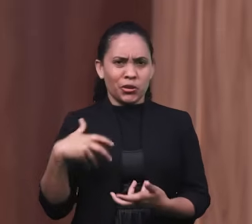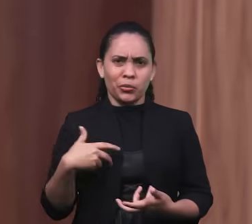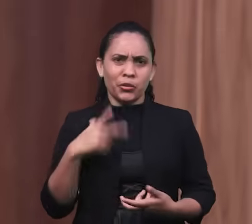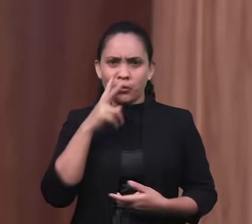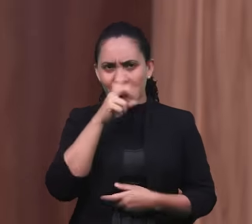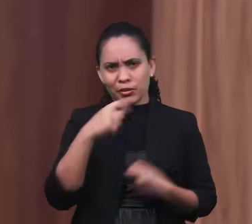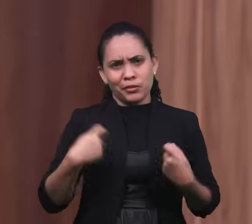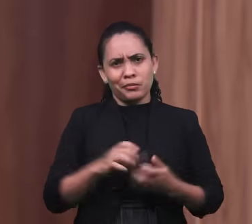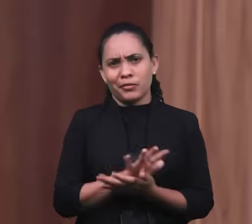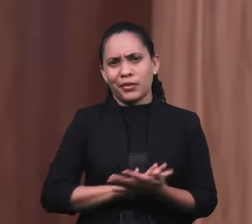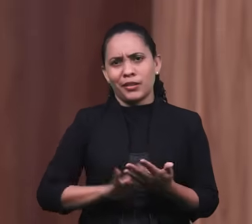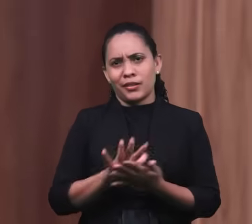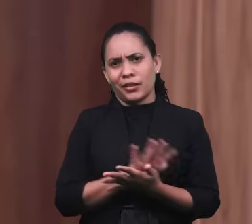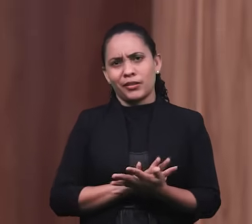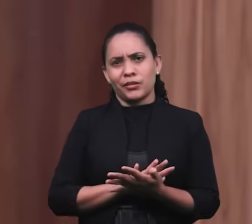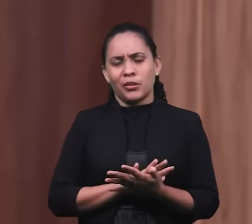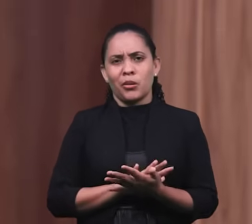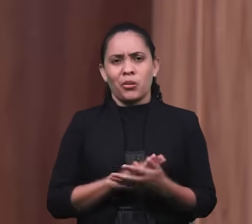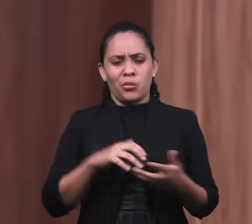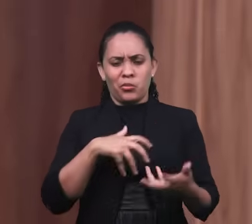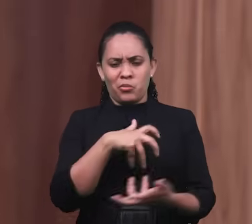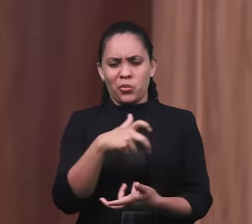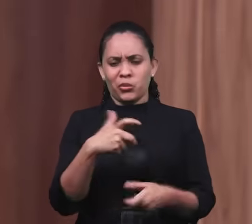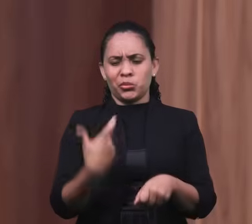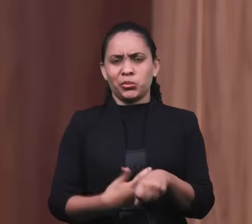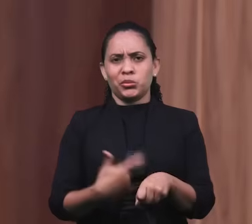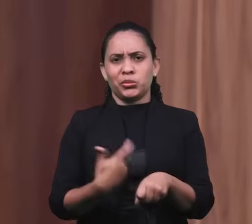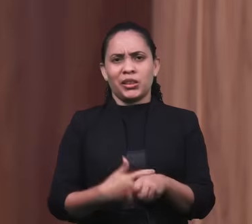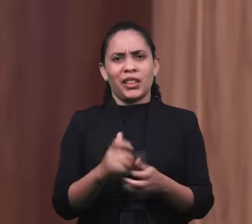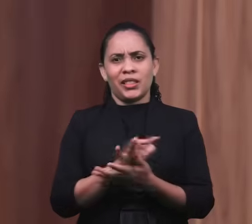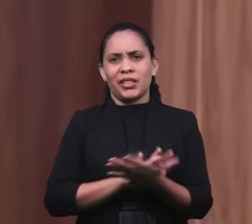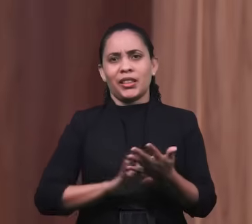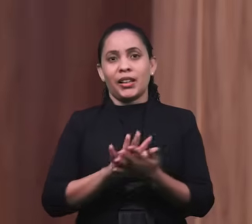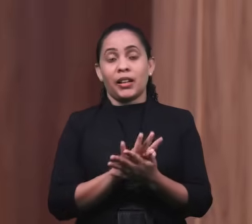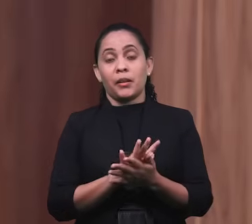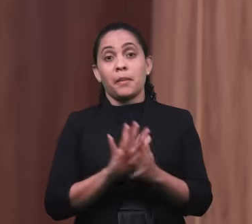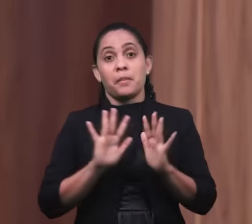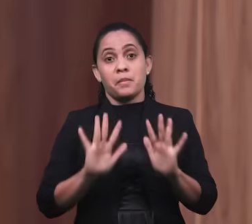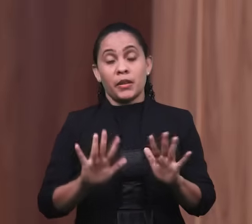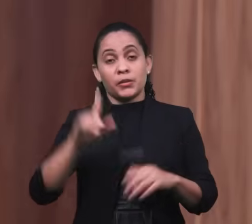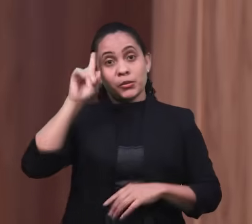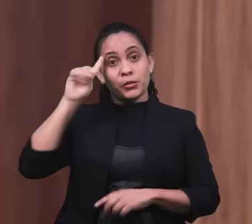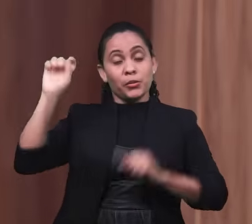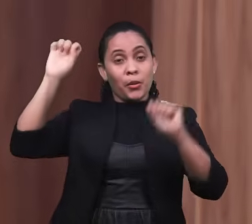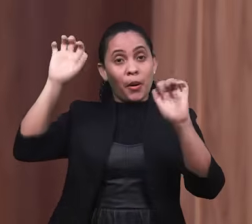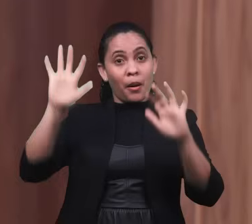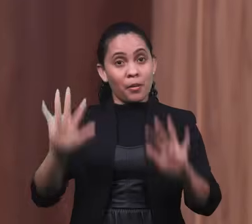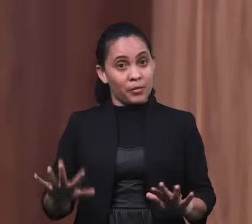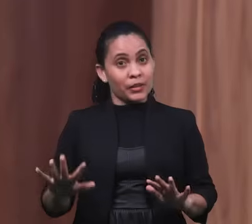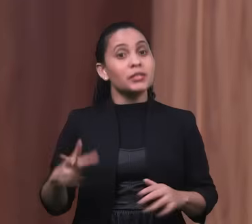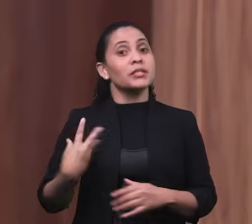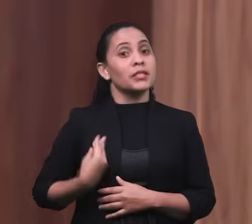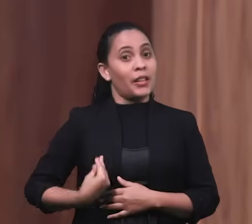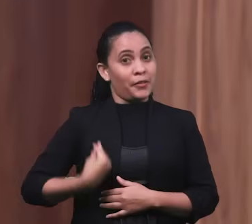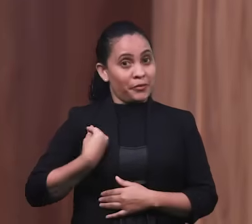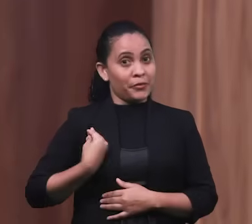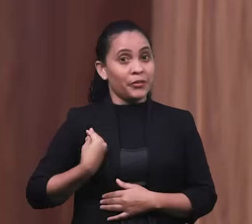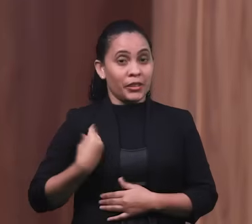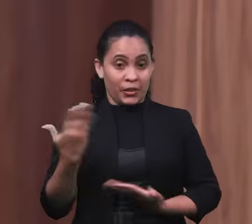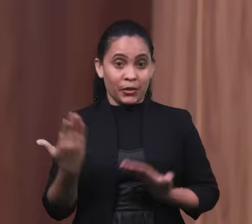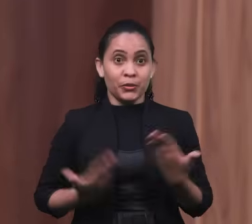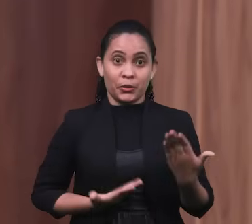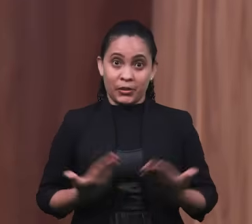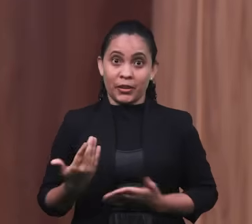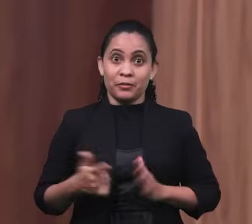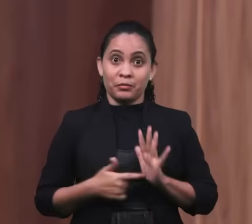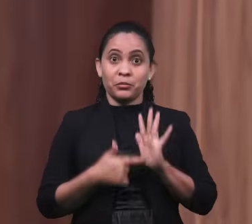para nada. O mundo está seco. E Jesus Cristo trouxe uma bênção da eternidade para a vida do homem, e isso aqui tem essa